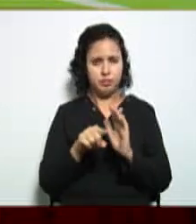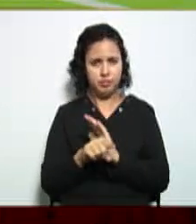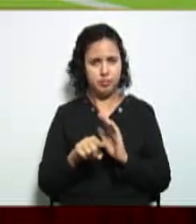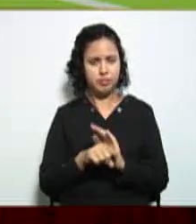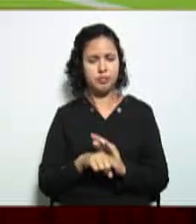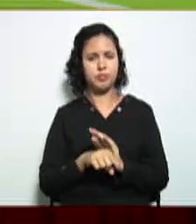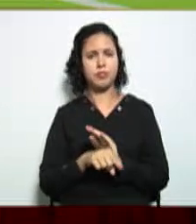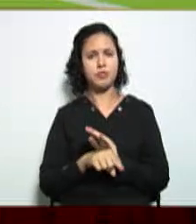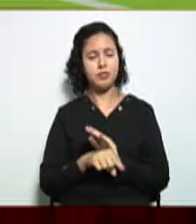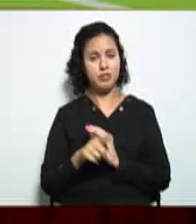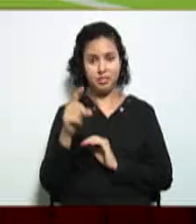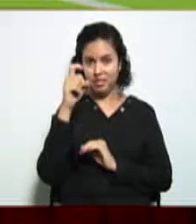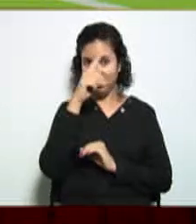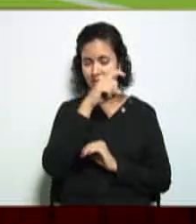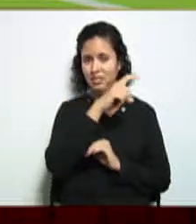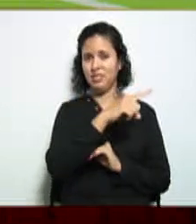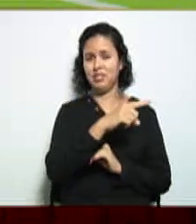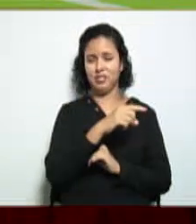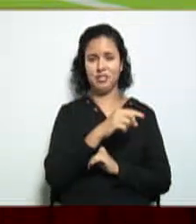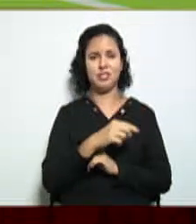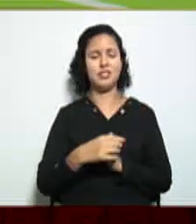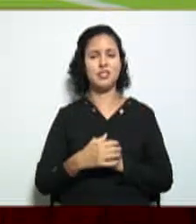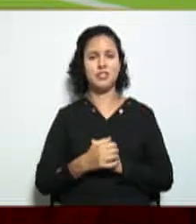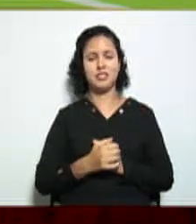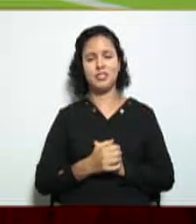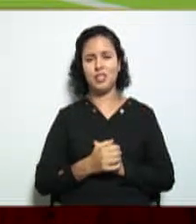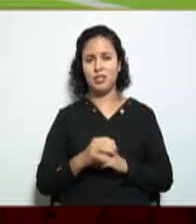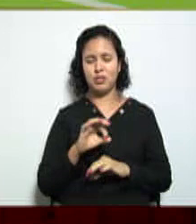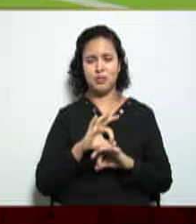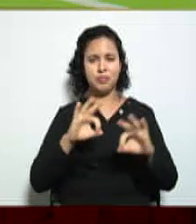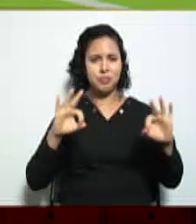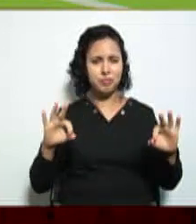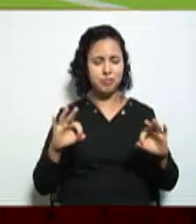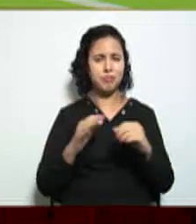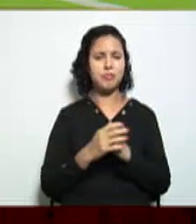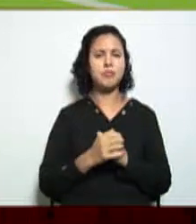aqui de acompanhar. Que ótimo!